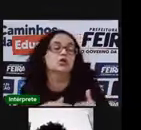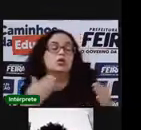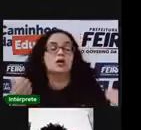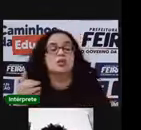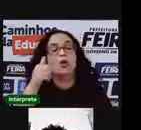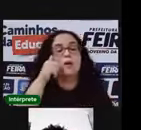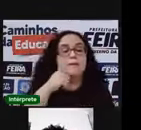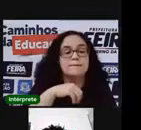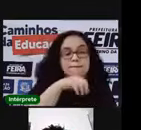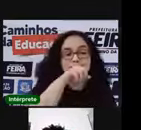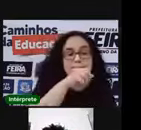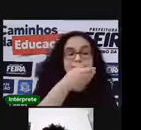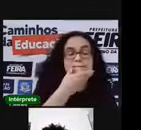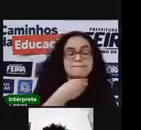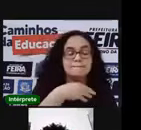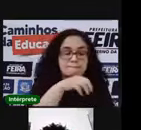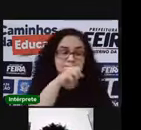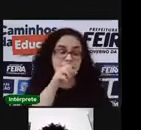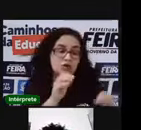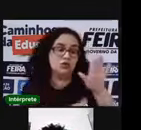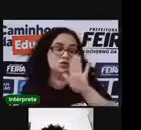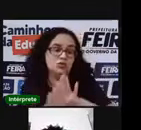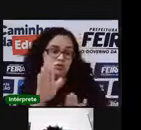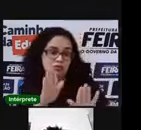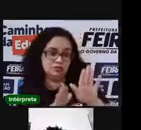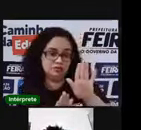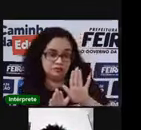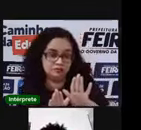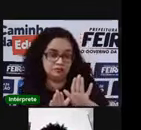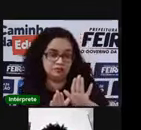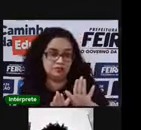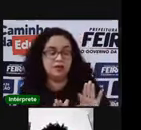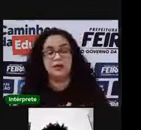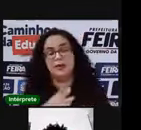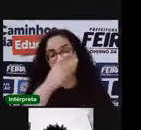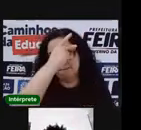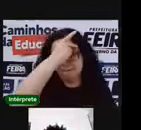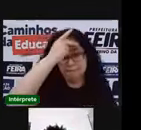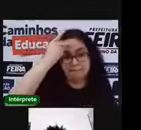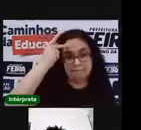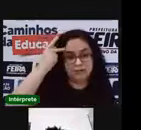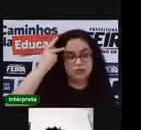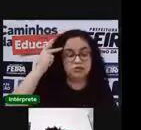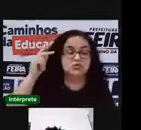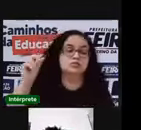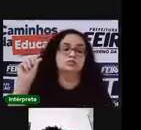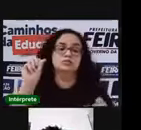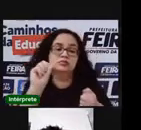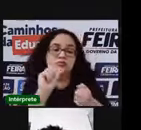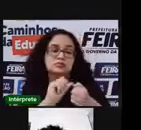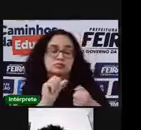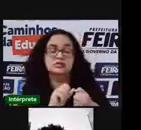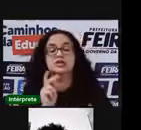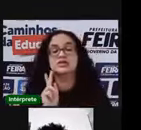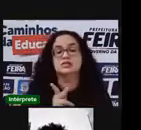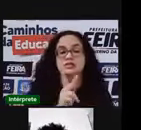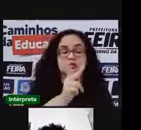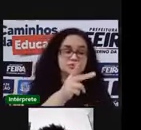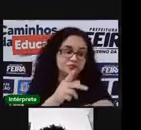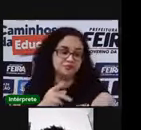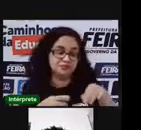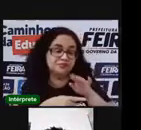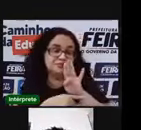mãe ensinam a gente a cuidar da gente mesmo, e a gente faz isso, a gente está sendo solidário,